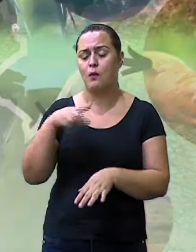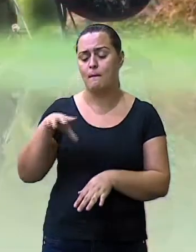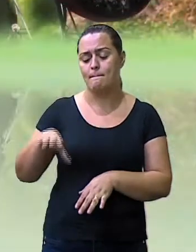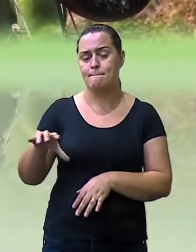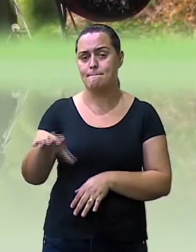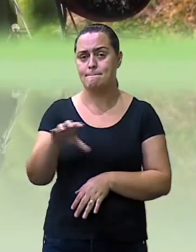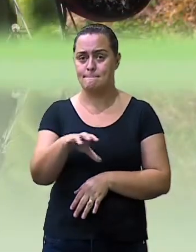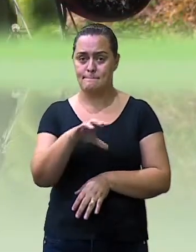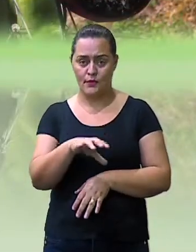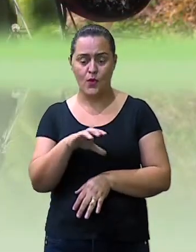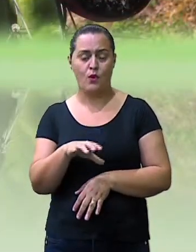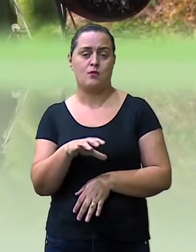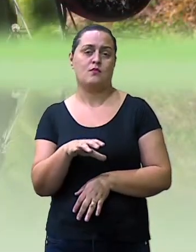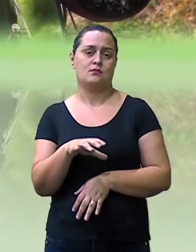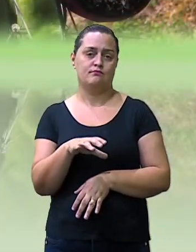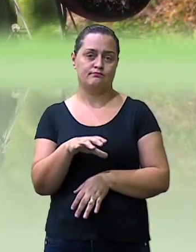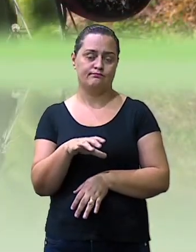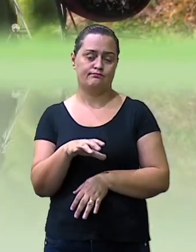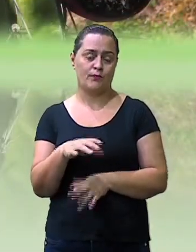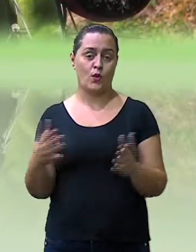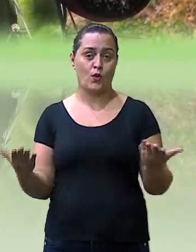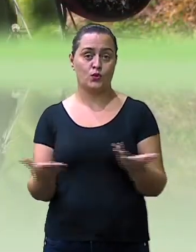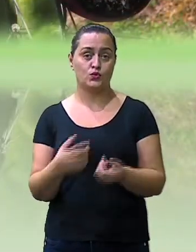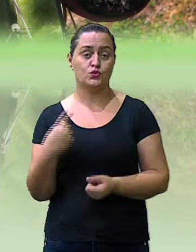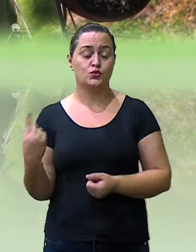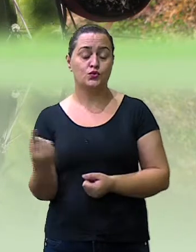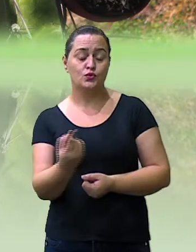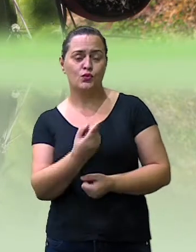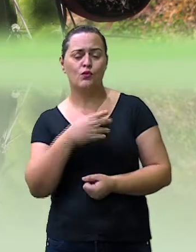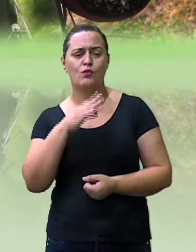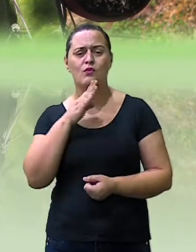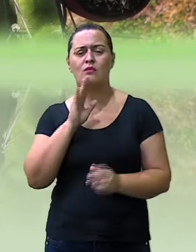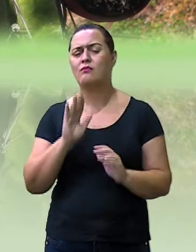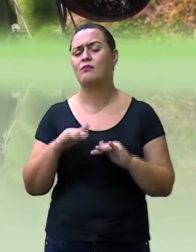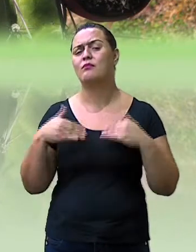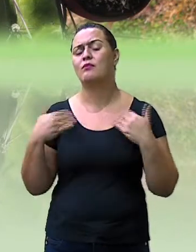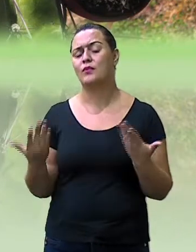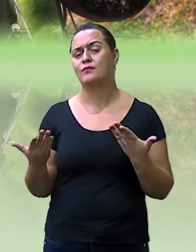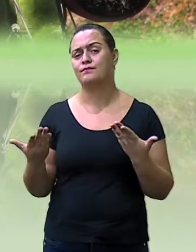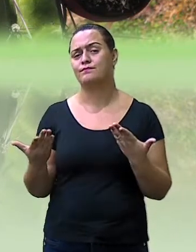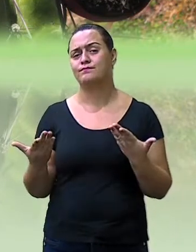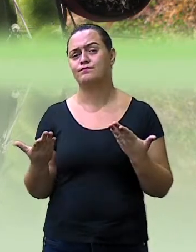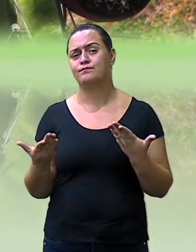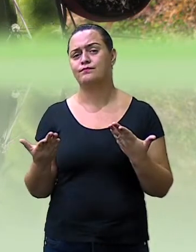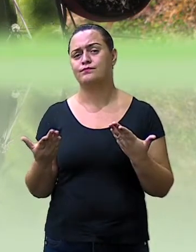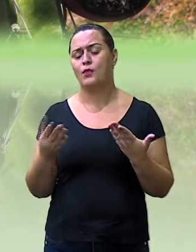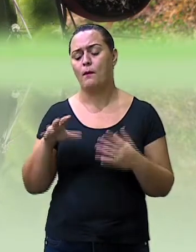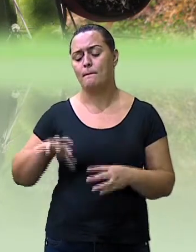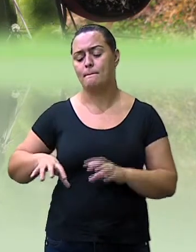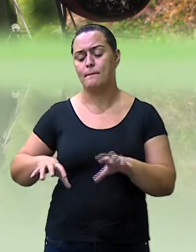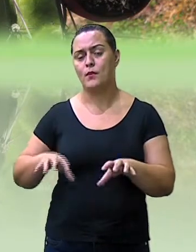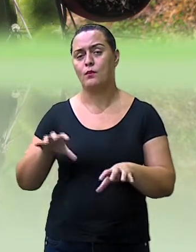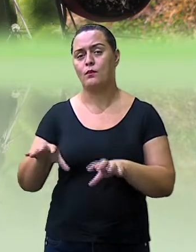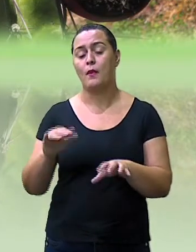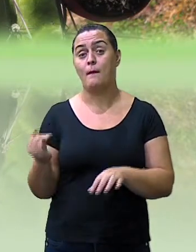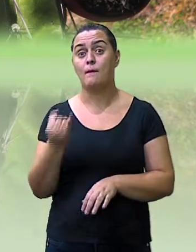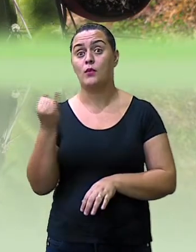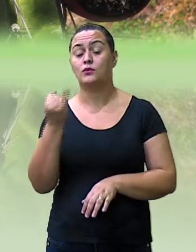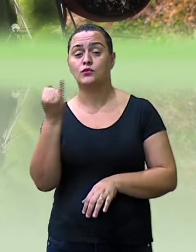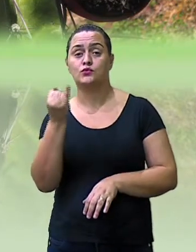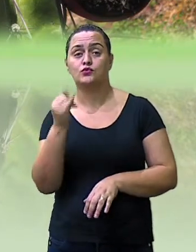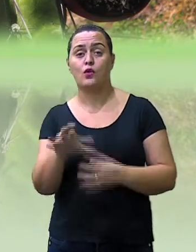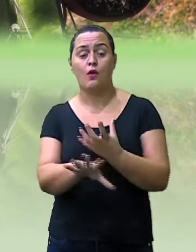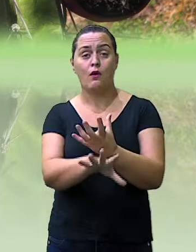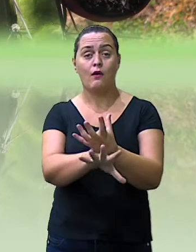só, hoje nós vamos falar de um bioma muito importante, a caatinga. É